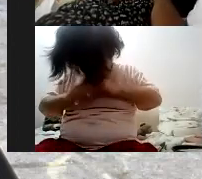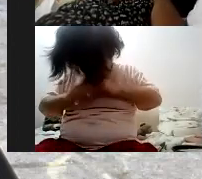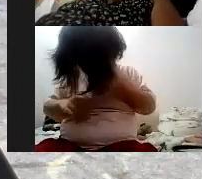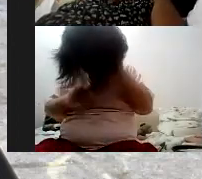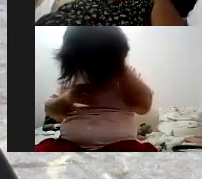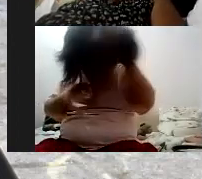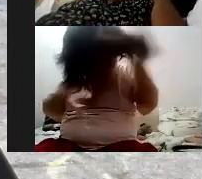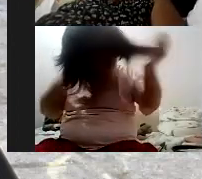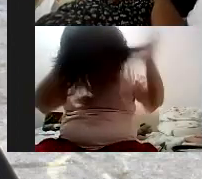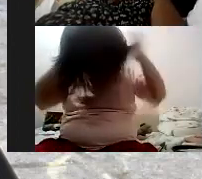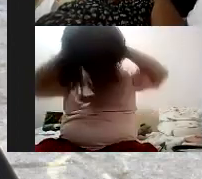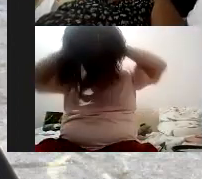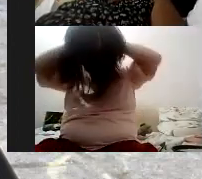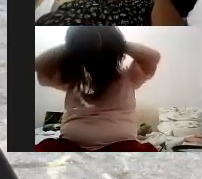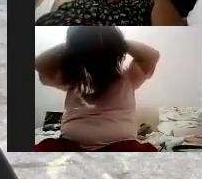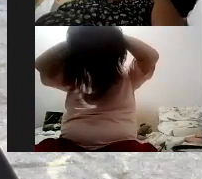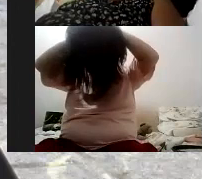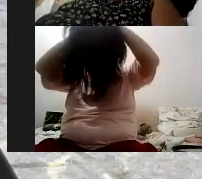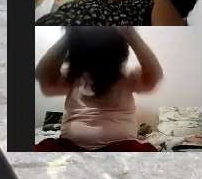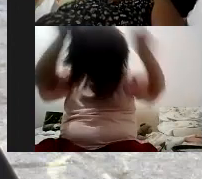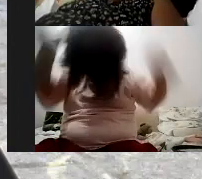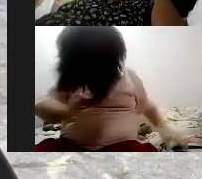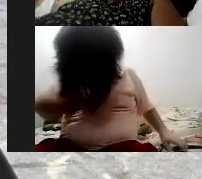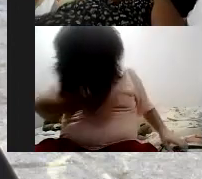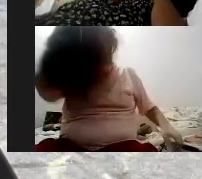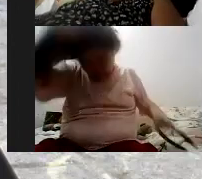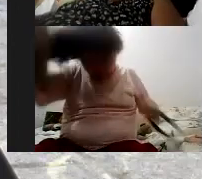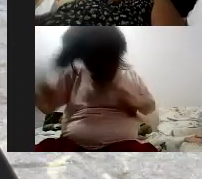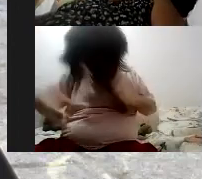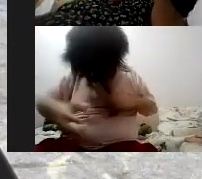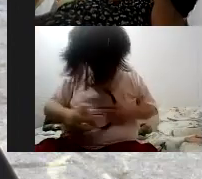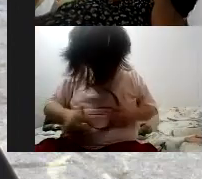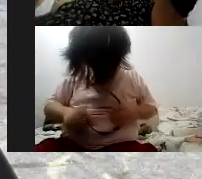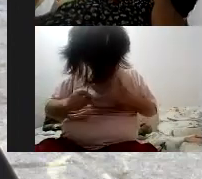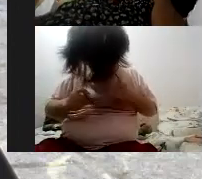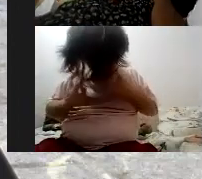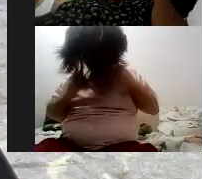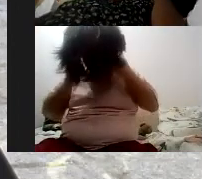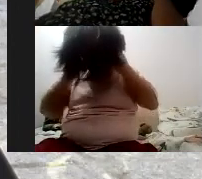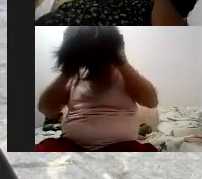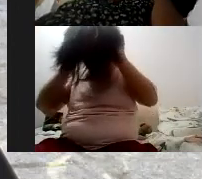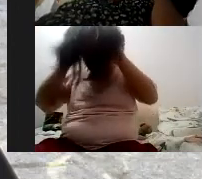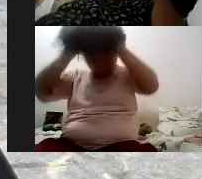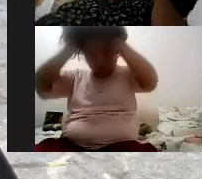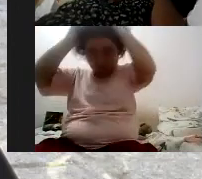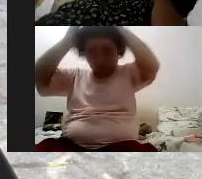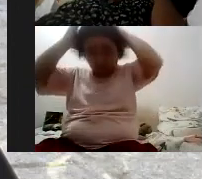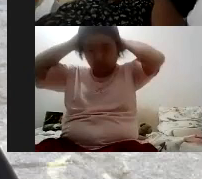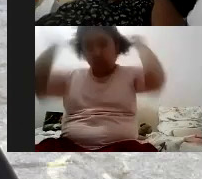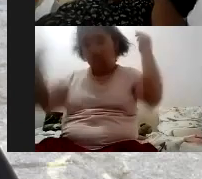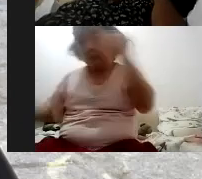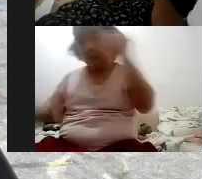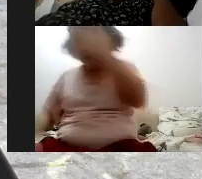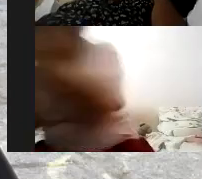deficiência e a sociedade como um todo pensar na pessoa com deficiência? E esse é um ponto que eu sempre trago. Qualquer